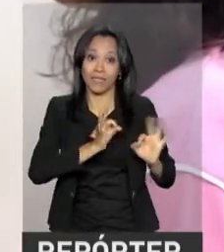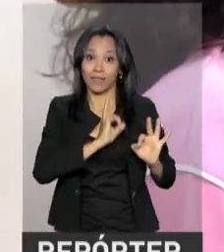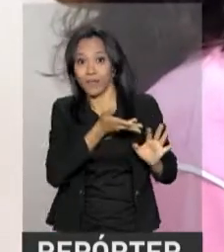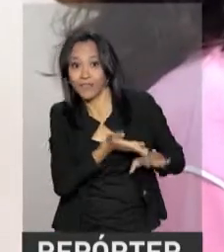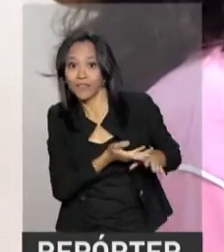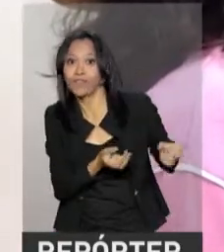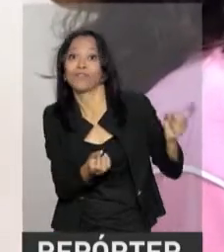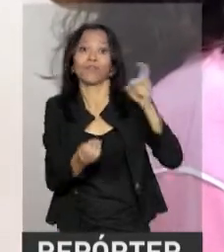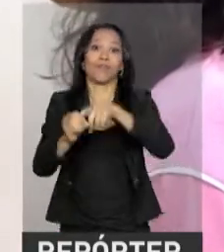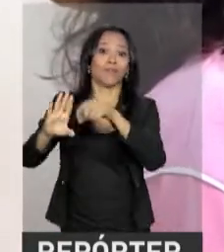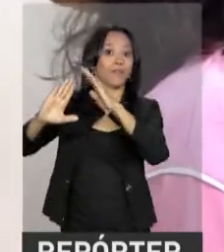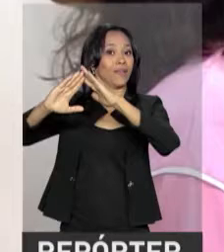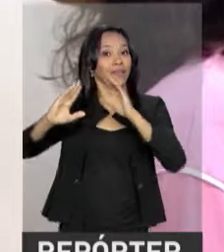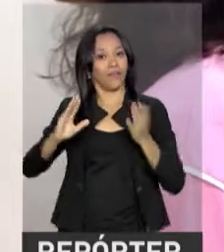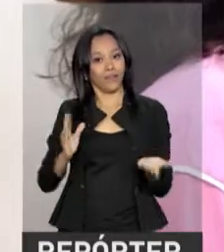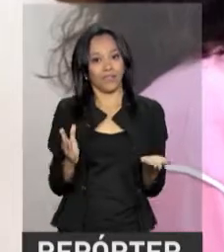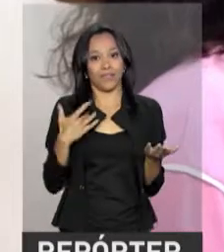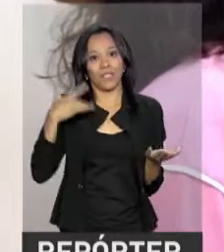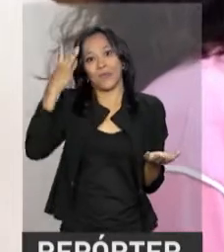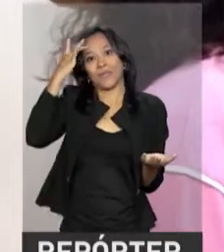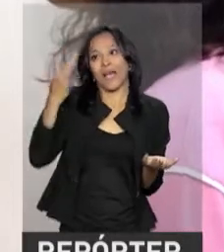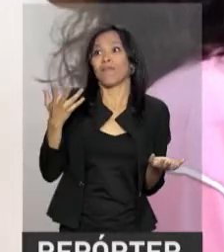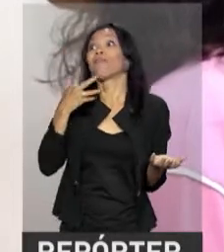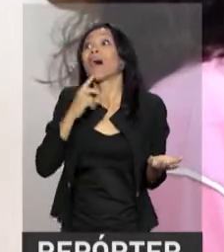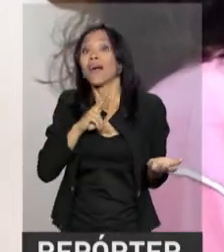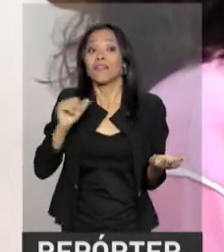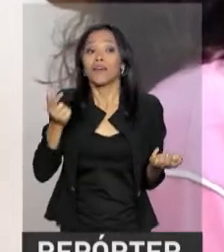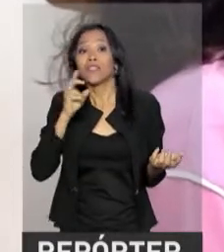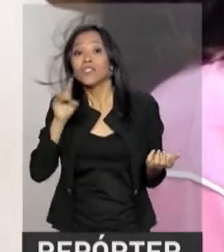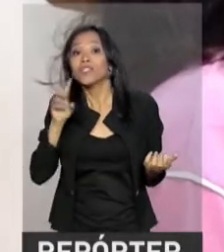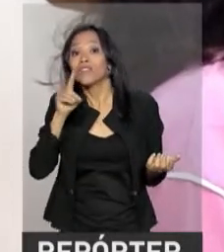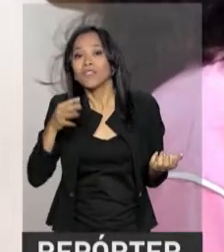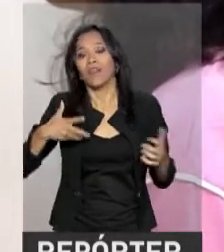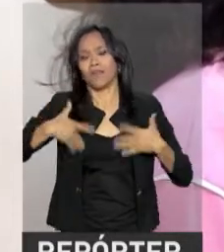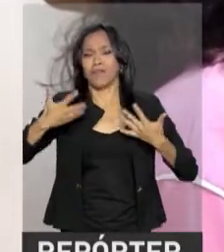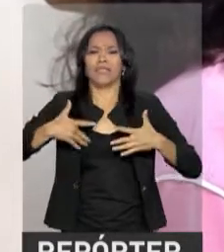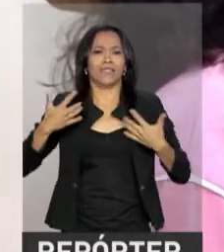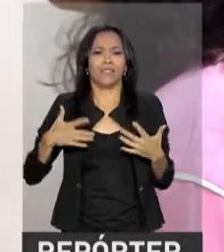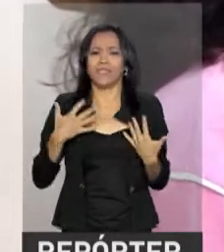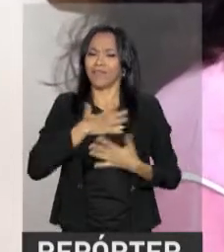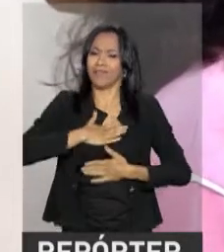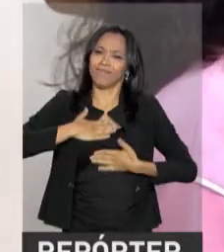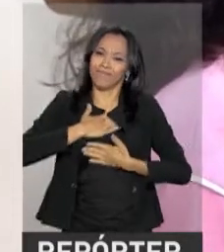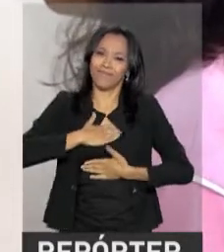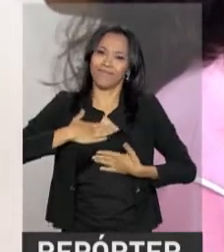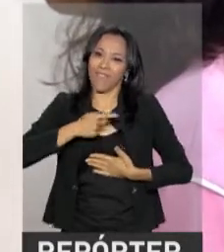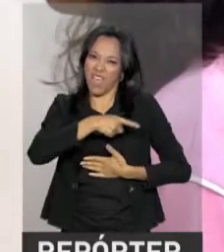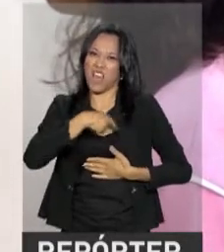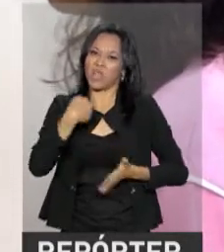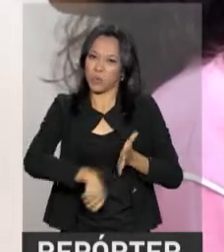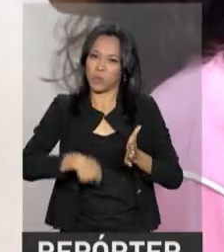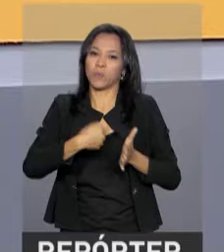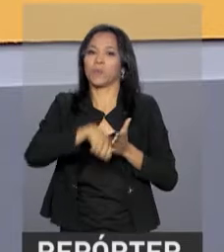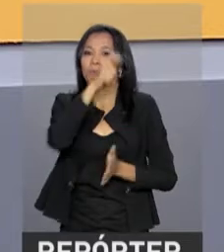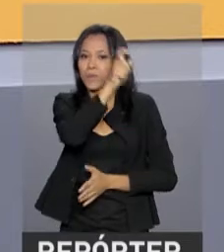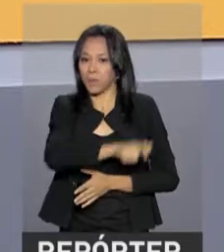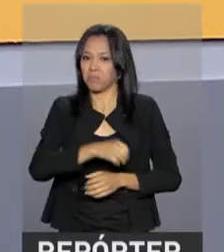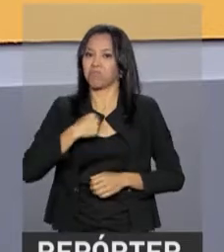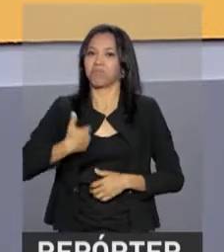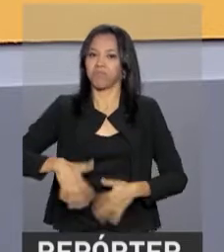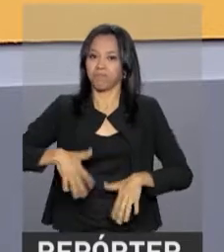receber ela é gente que não só vai voltar vai voltar é uma alegria muito grande ela é nossa guerreira mesmo